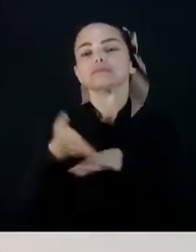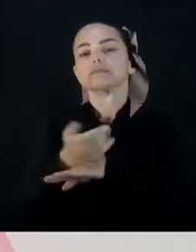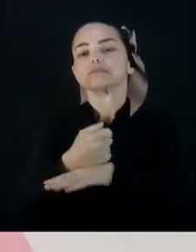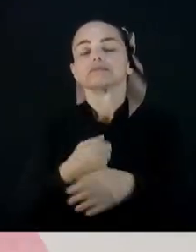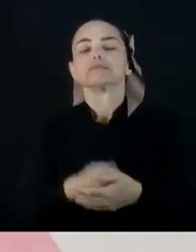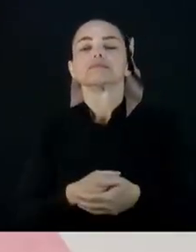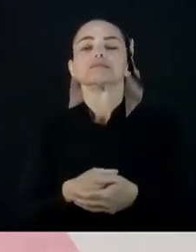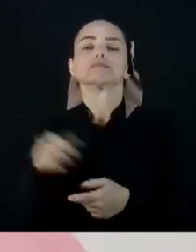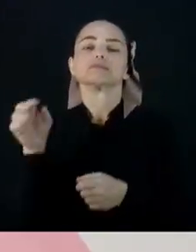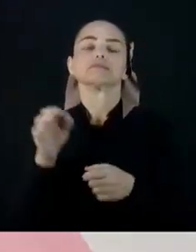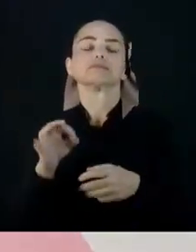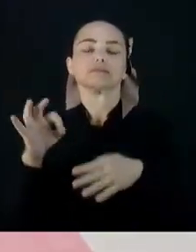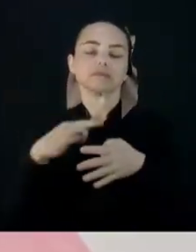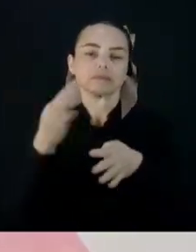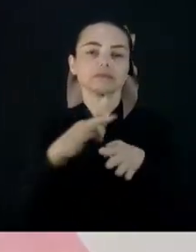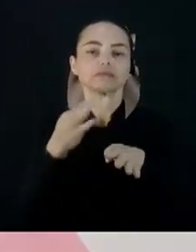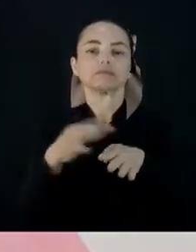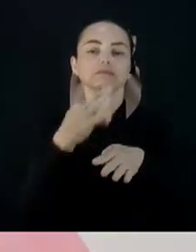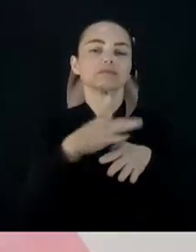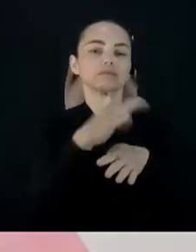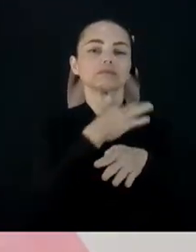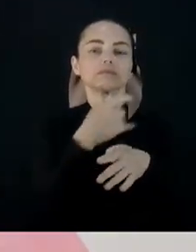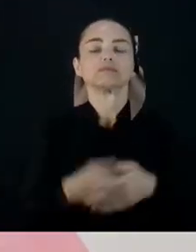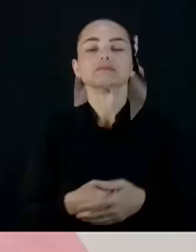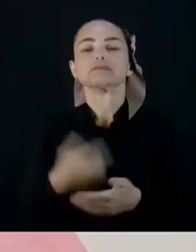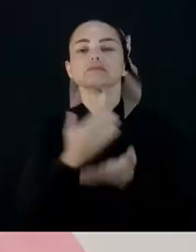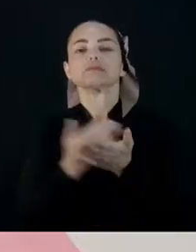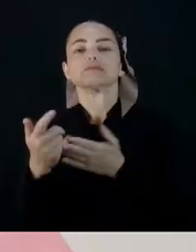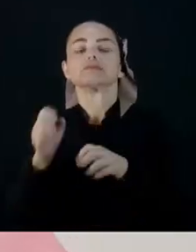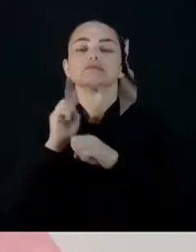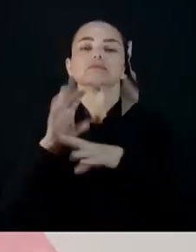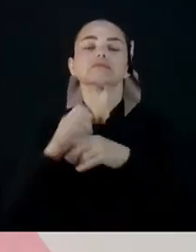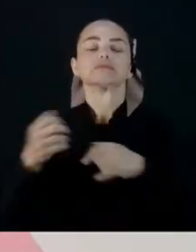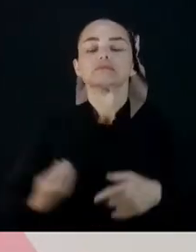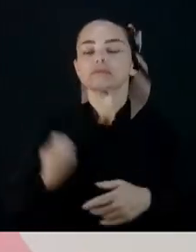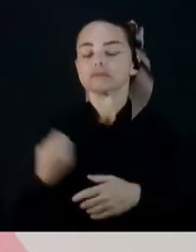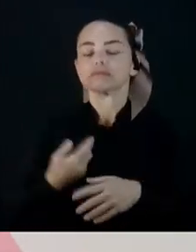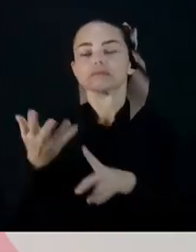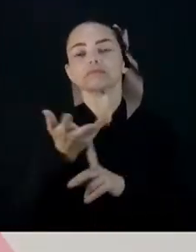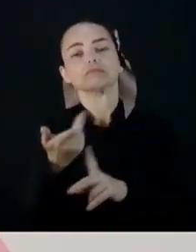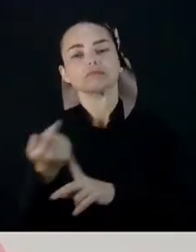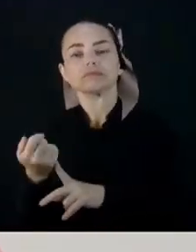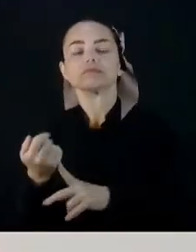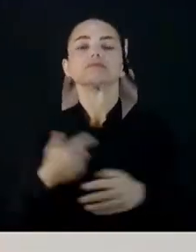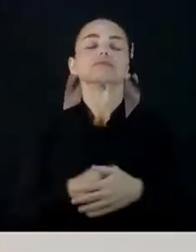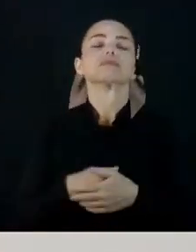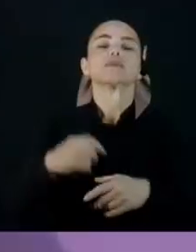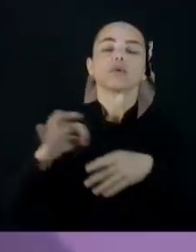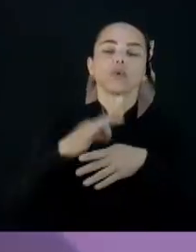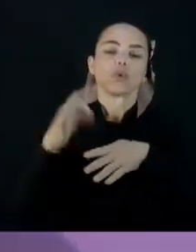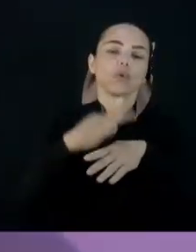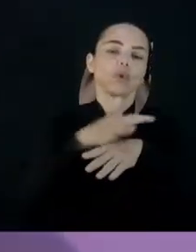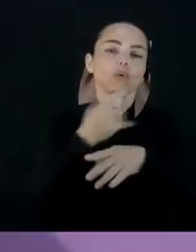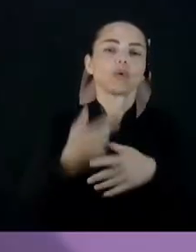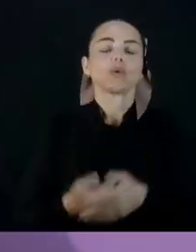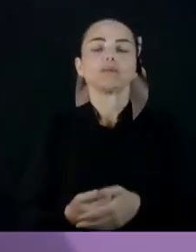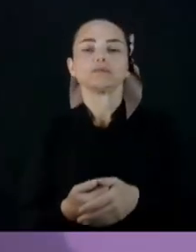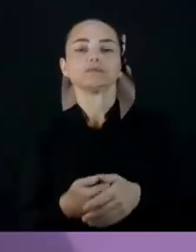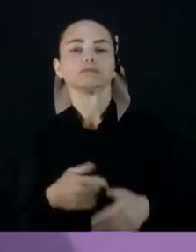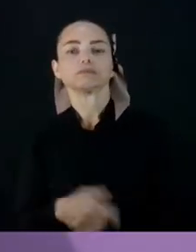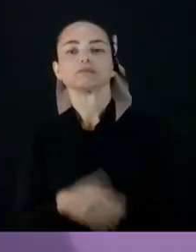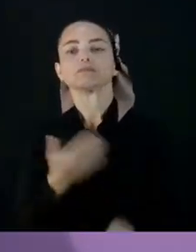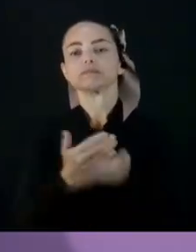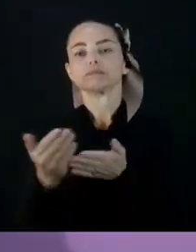começar na costura mesmo, eu queria que você contasse um pouquinho da sua história com o artesanato, com a costura, quando você começou. Eu descobri a